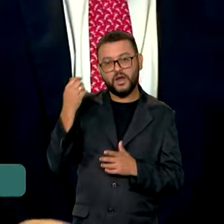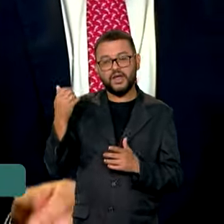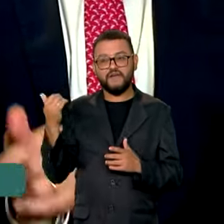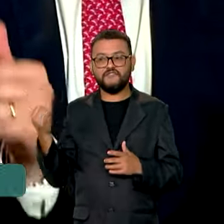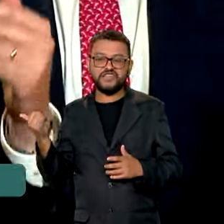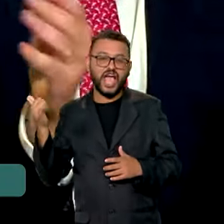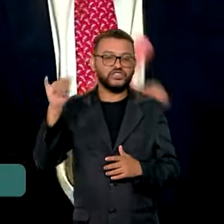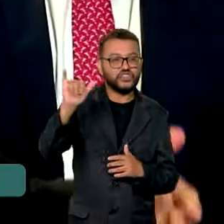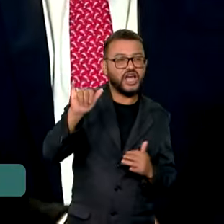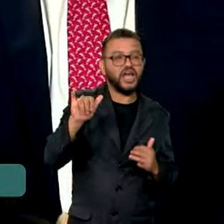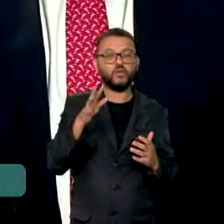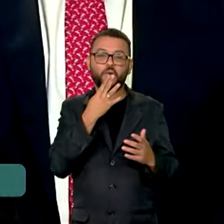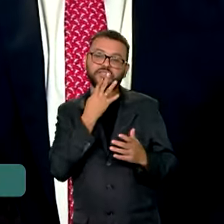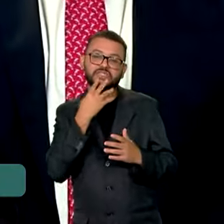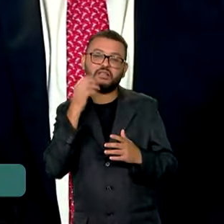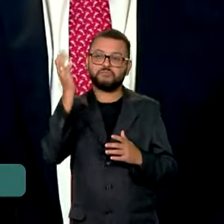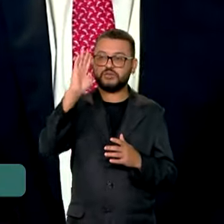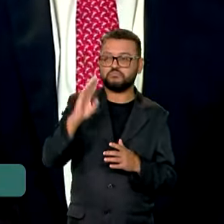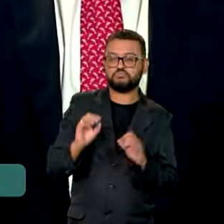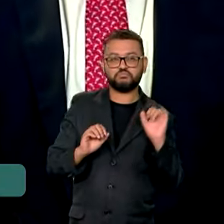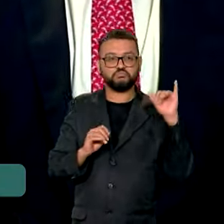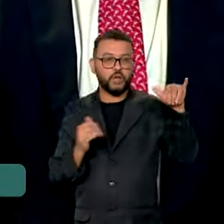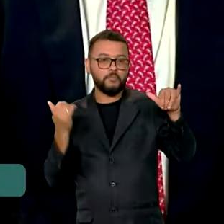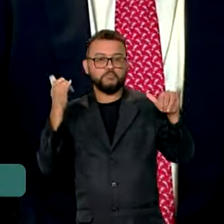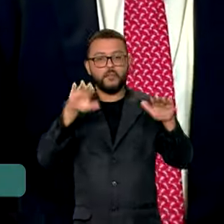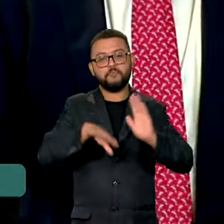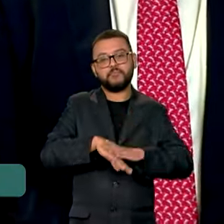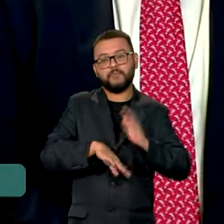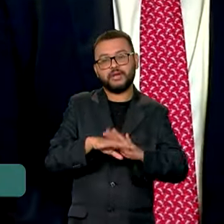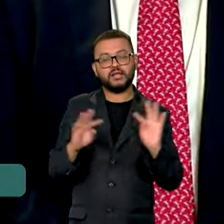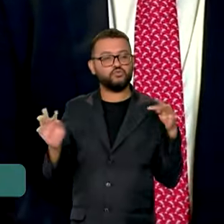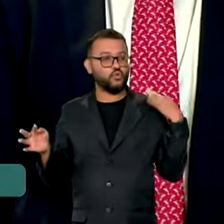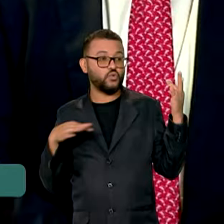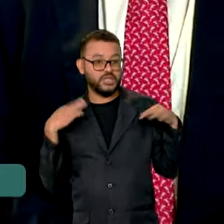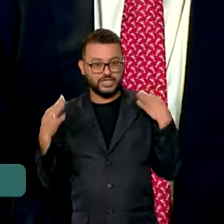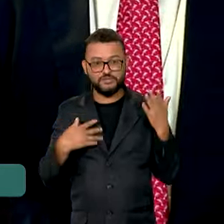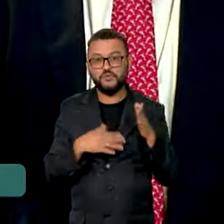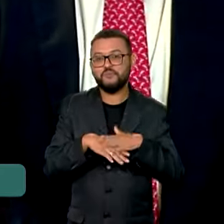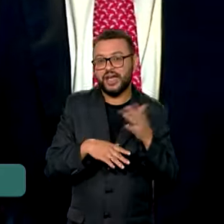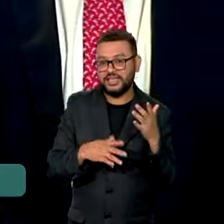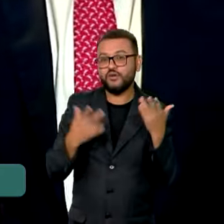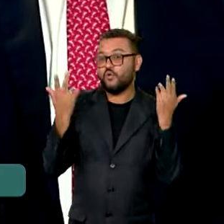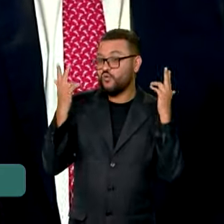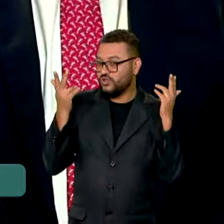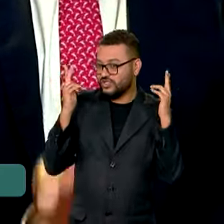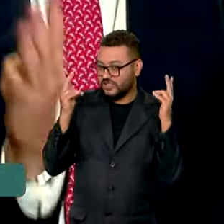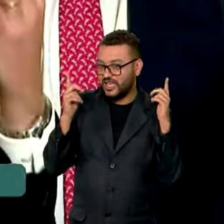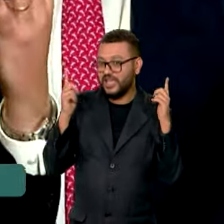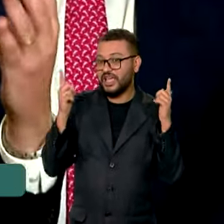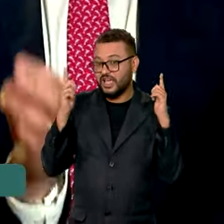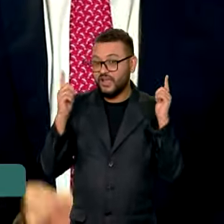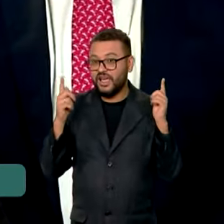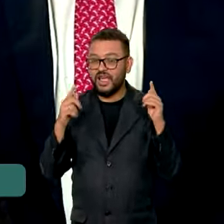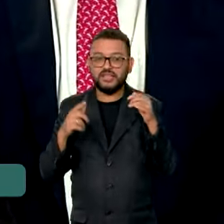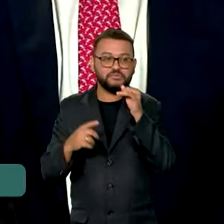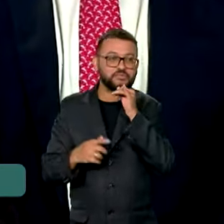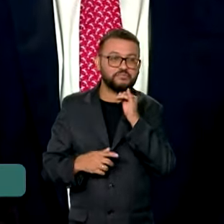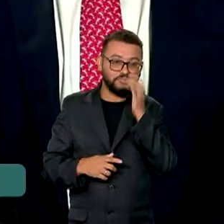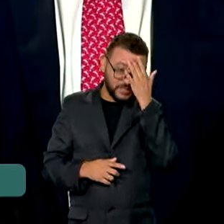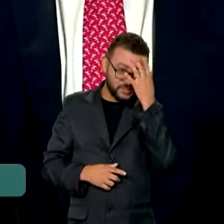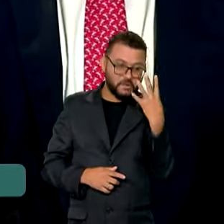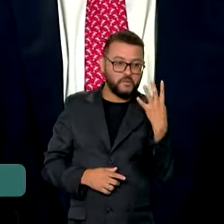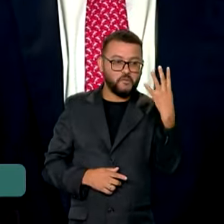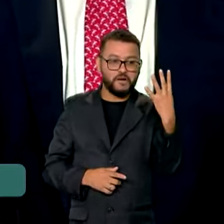Brasil. Isso estimula o crescimento do turismo, sobretudo de lazer. E a cada 4 turistas que